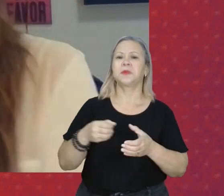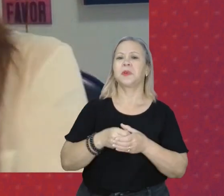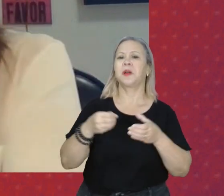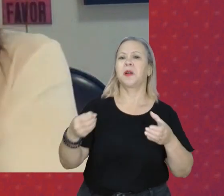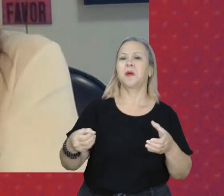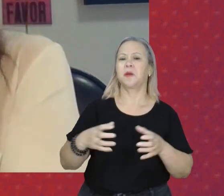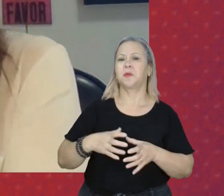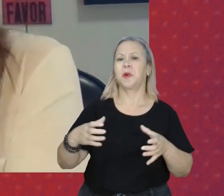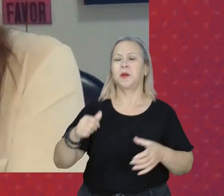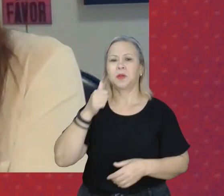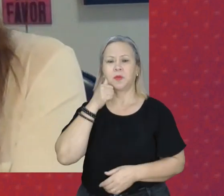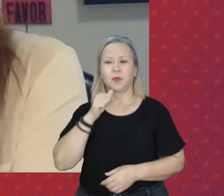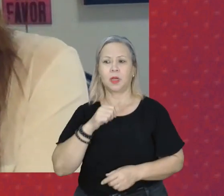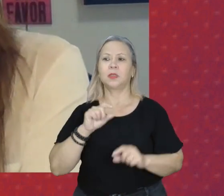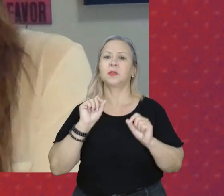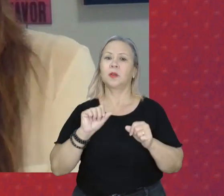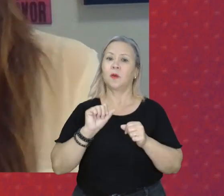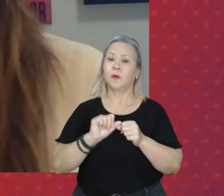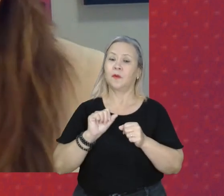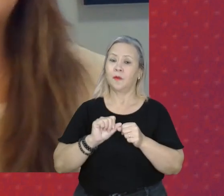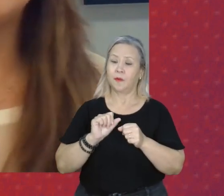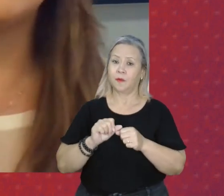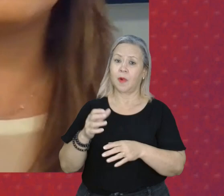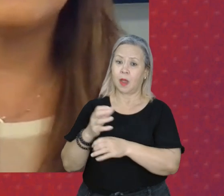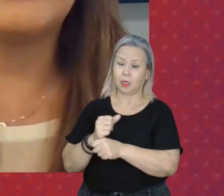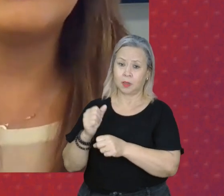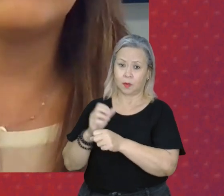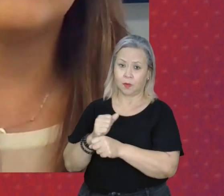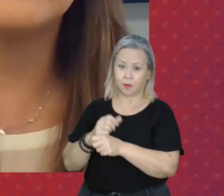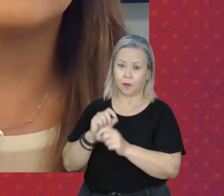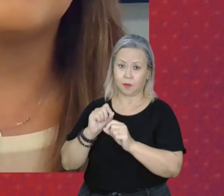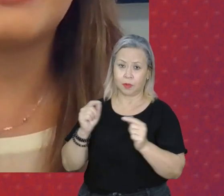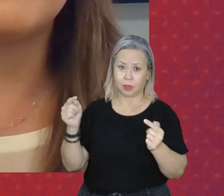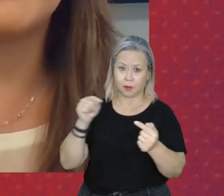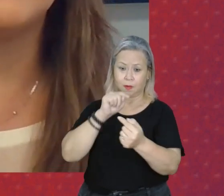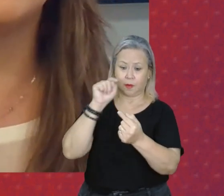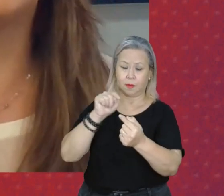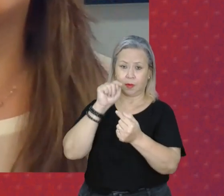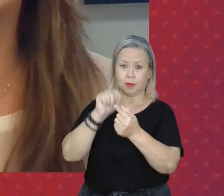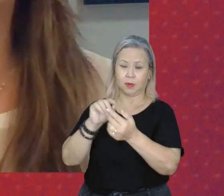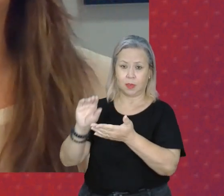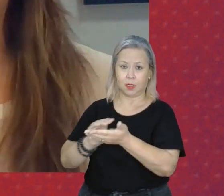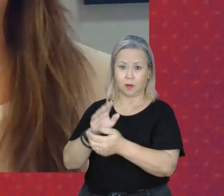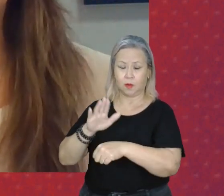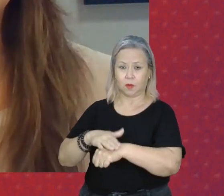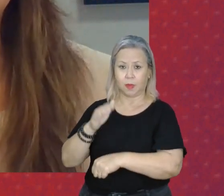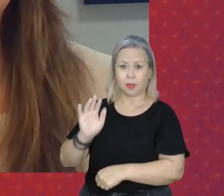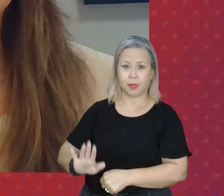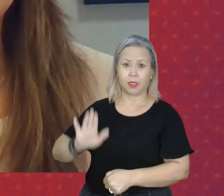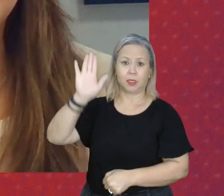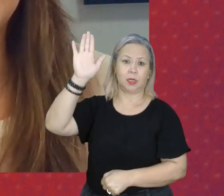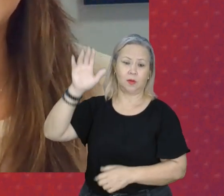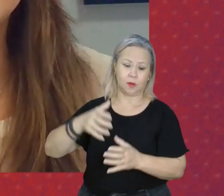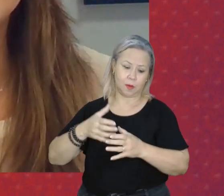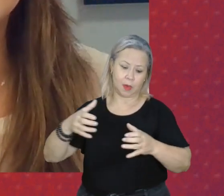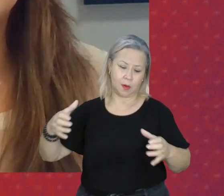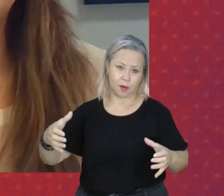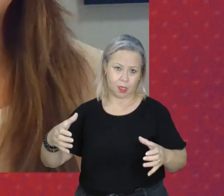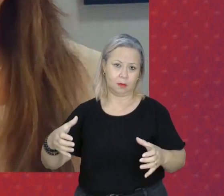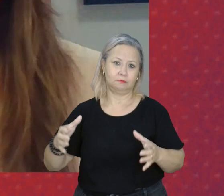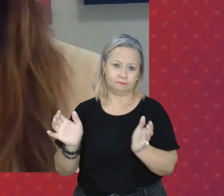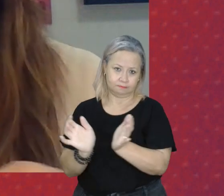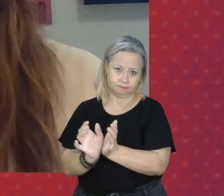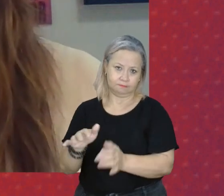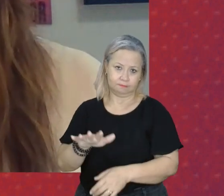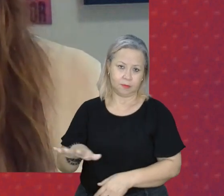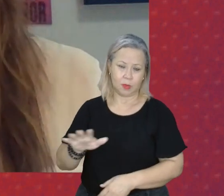então faça-se um fundo separado que vá destinar recursos a mais para candidaturas majoritárias de mulheres.